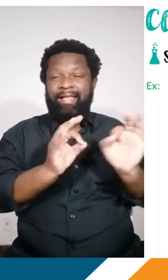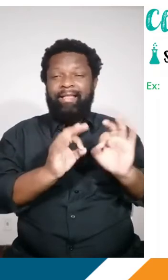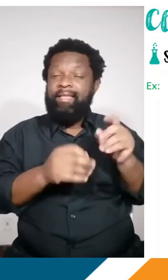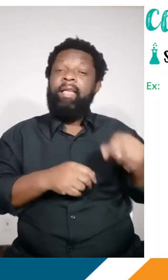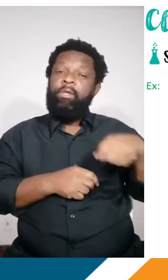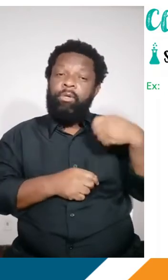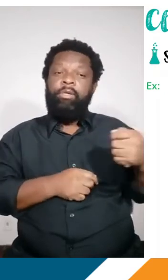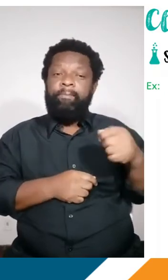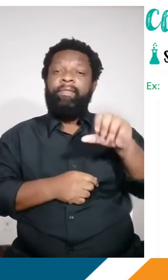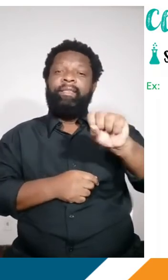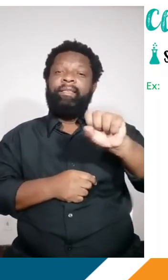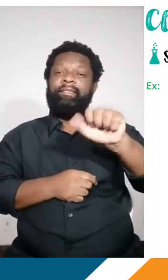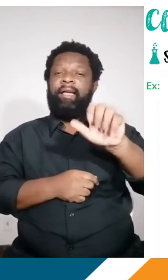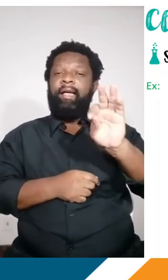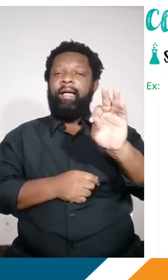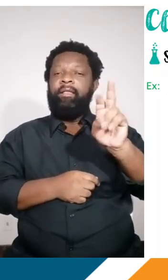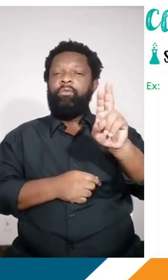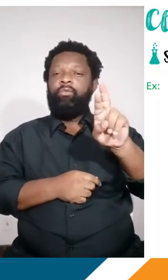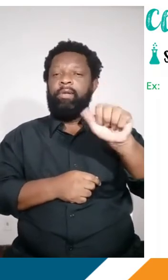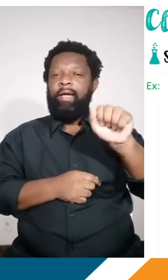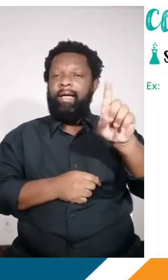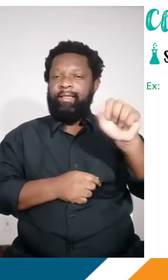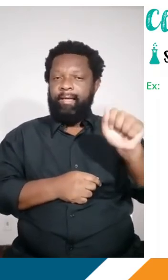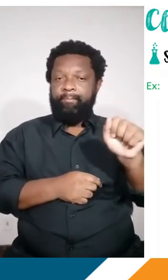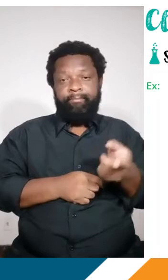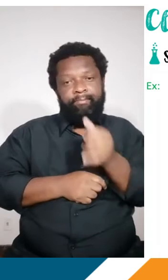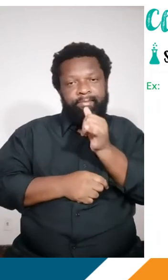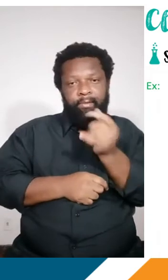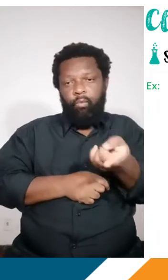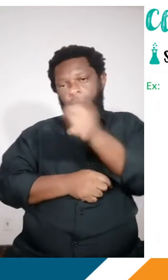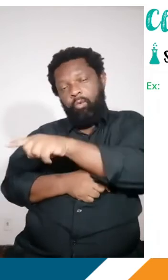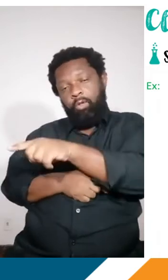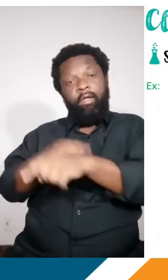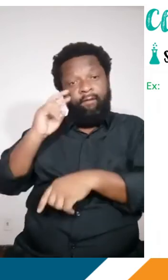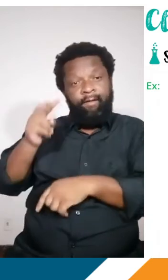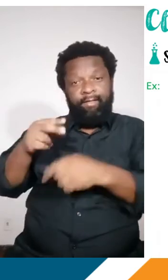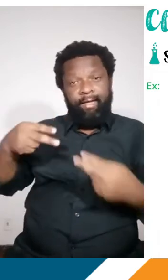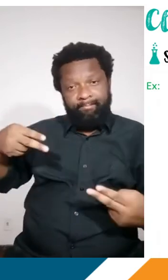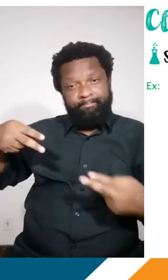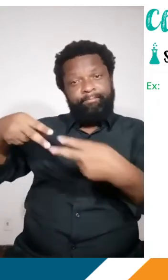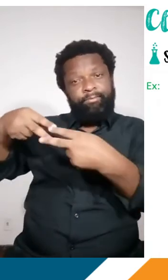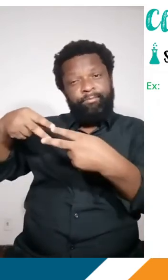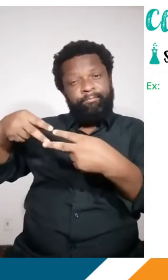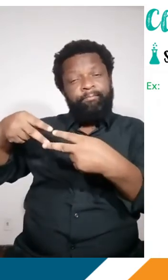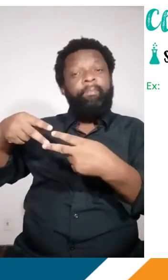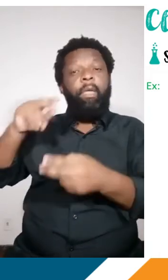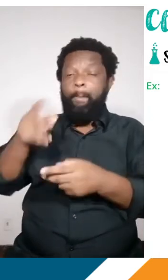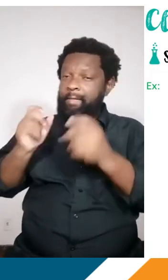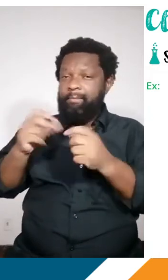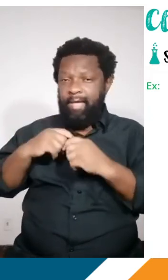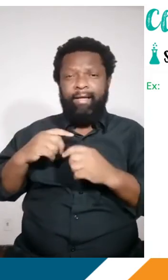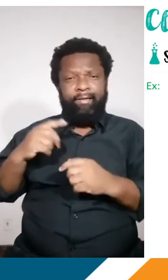te digo logo que essa cadeia é saturada. Enquanto essa outra tem aqui uma dupla, vou conferir se está entre carbonos